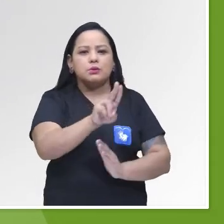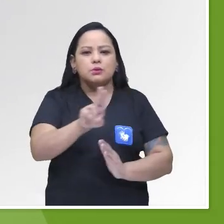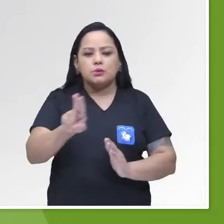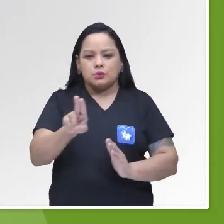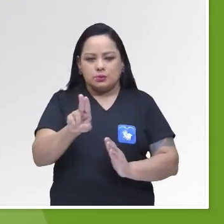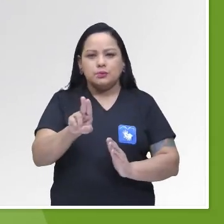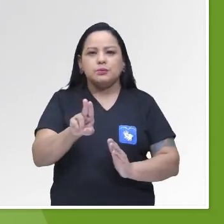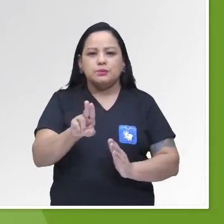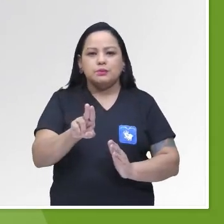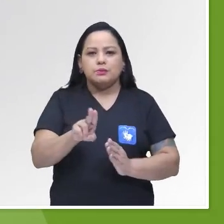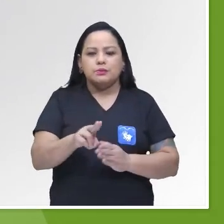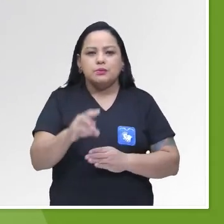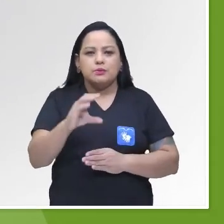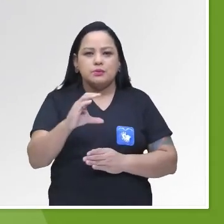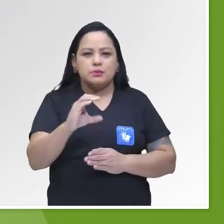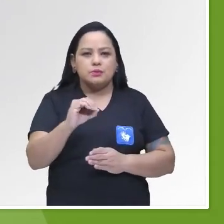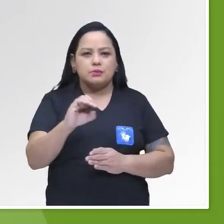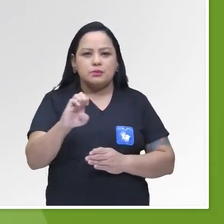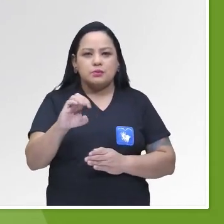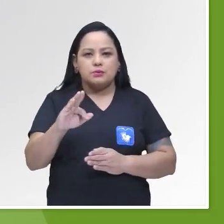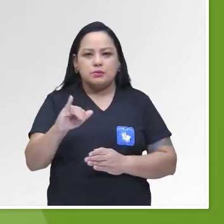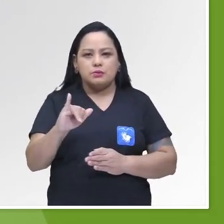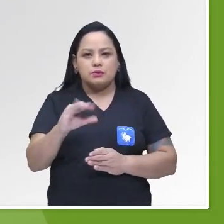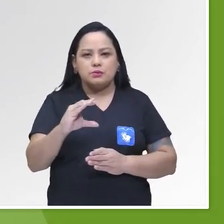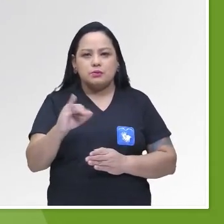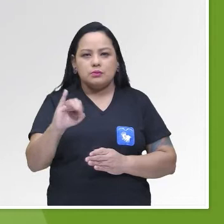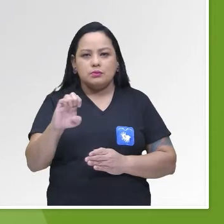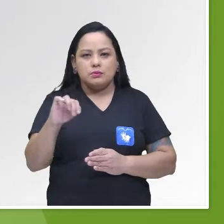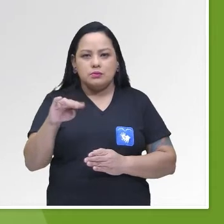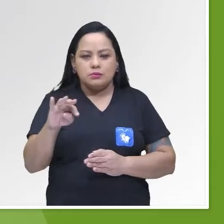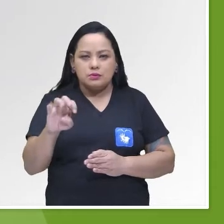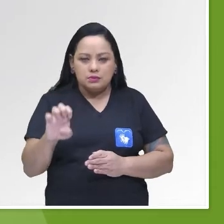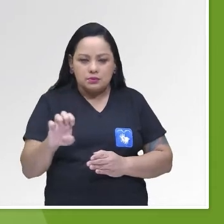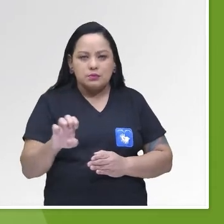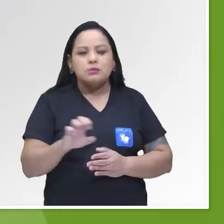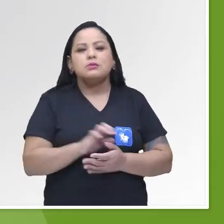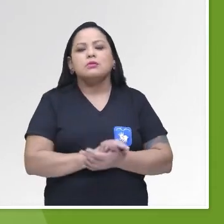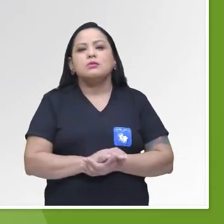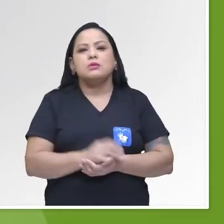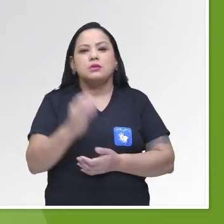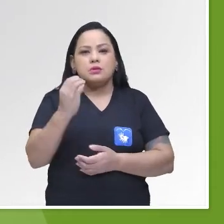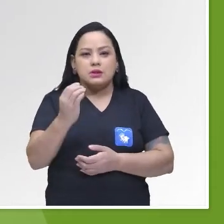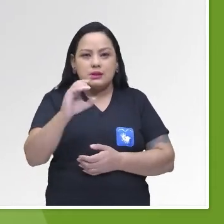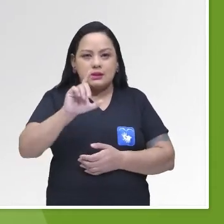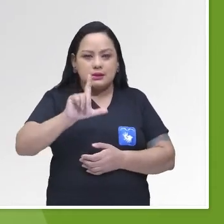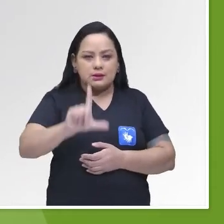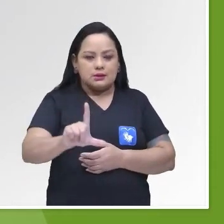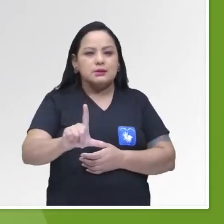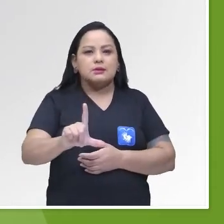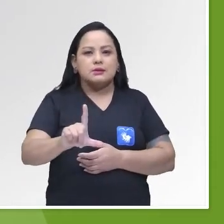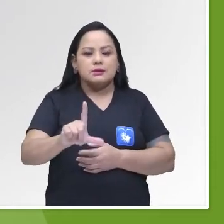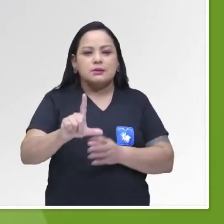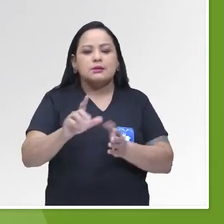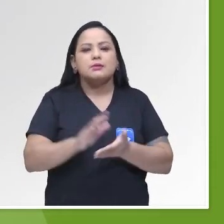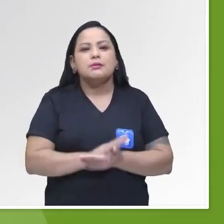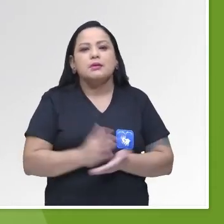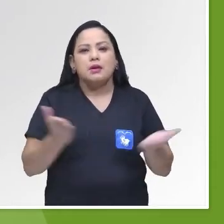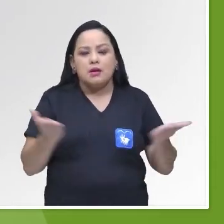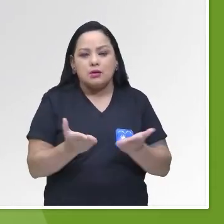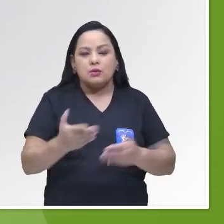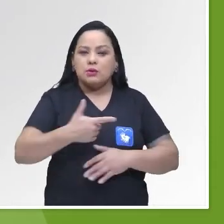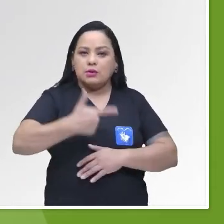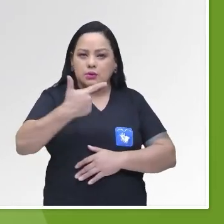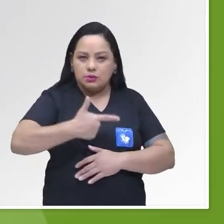de coeficiente estequiométrico, o cloro, ele vai passar a ter